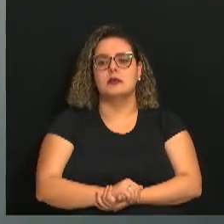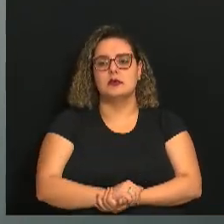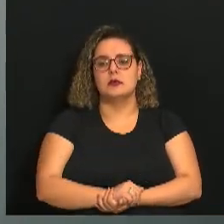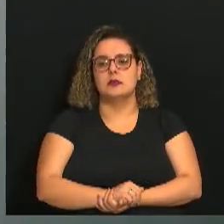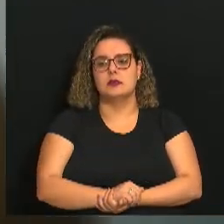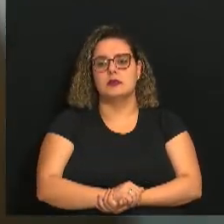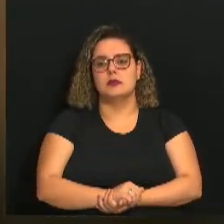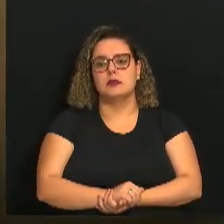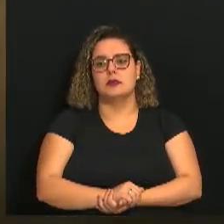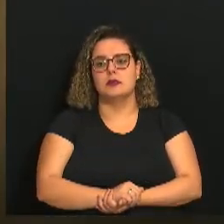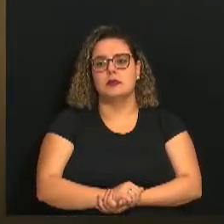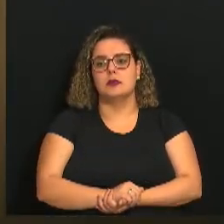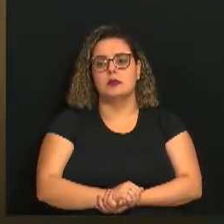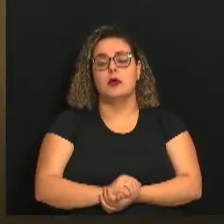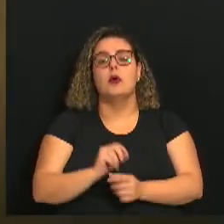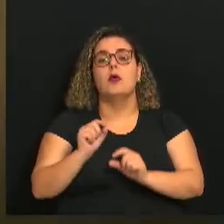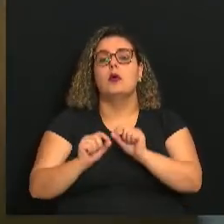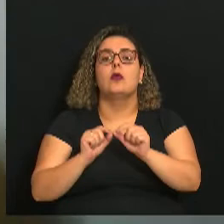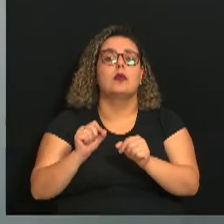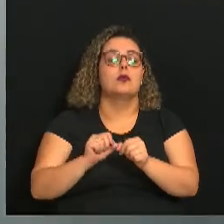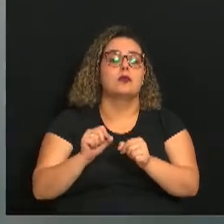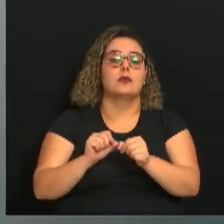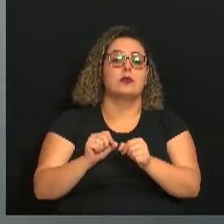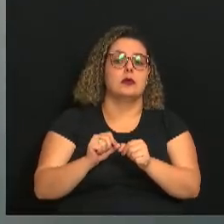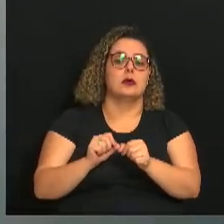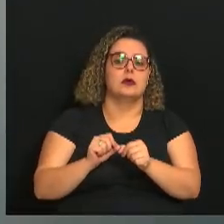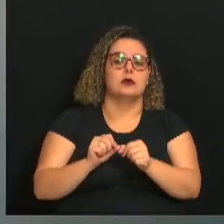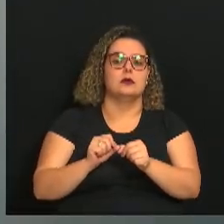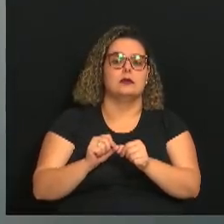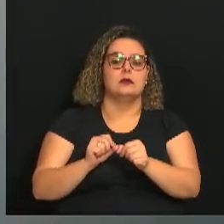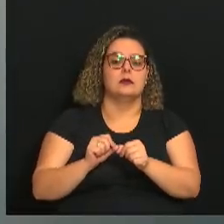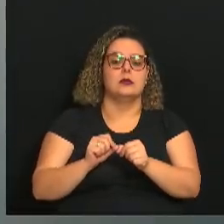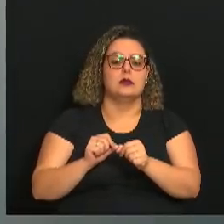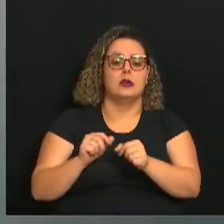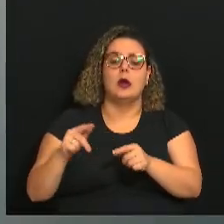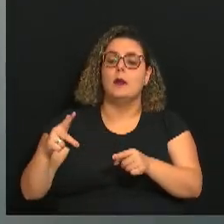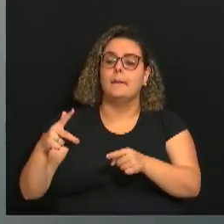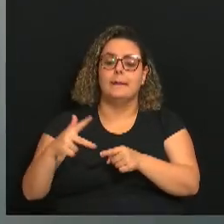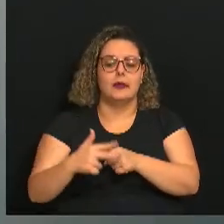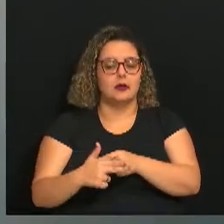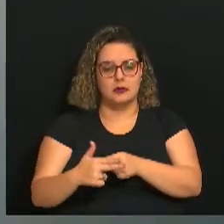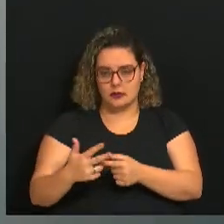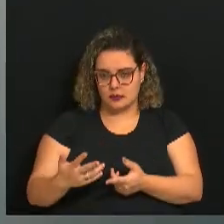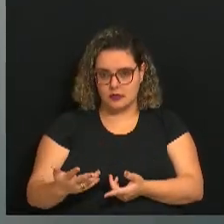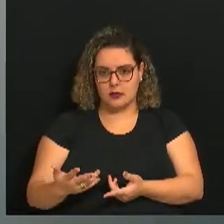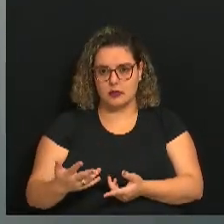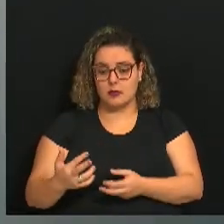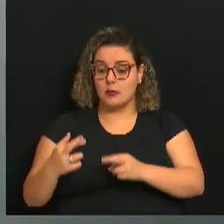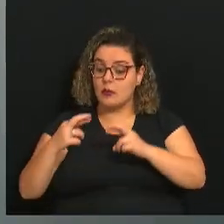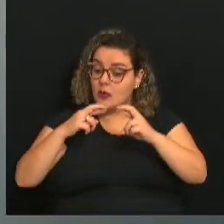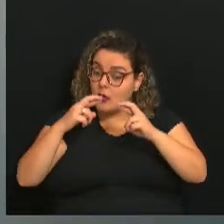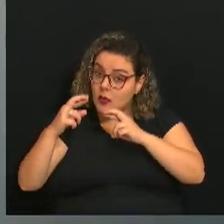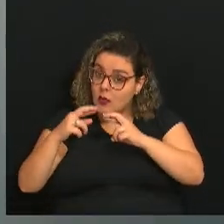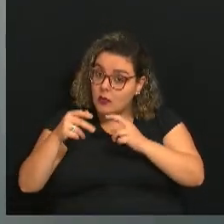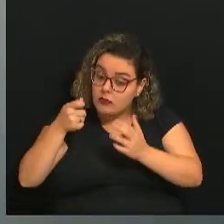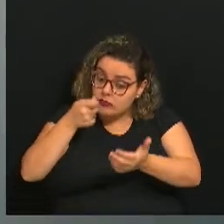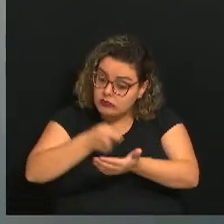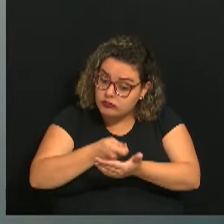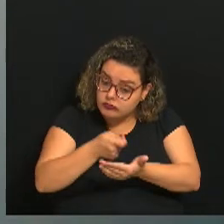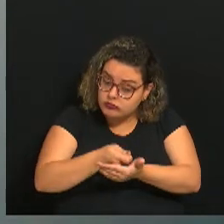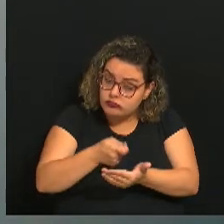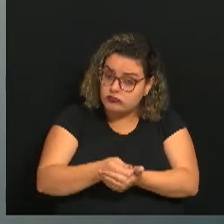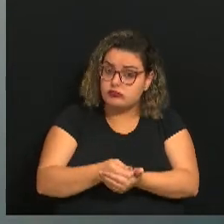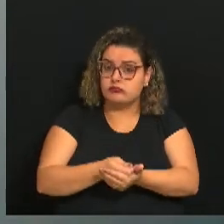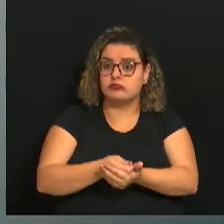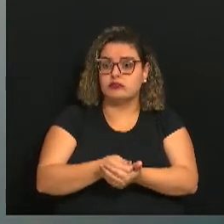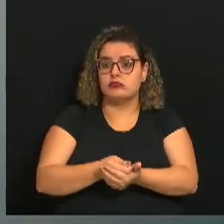feito, vereadora, no sentido de coibir? A cada dia manter uma fiscalização ainda mais rigorosa e solicitar